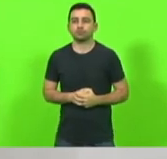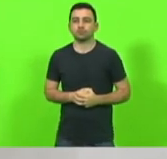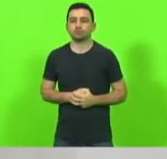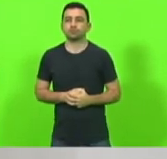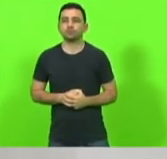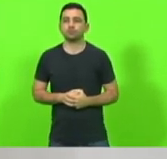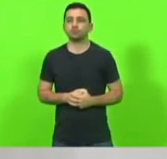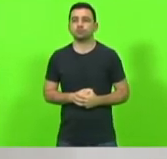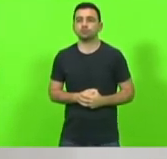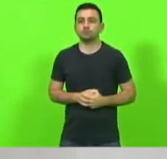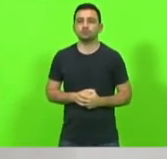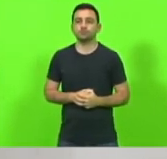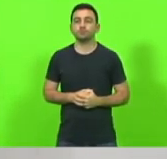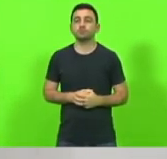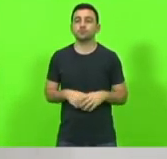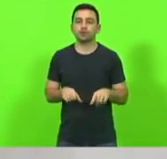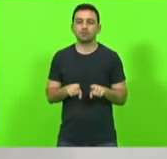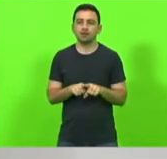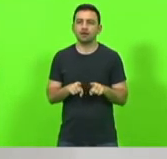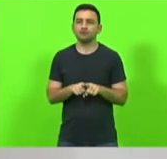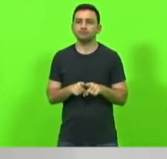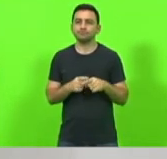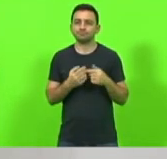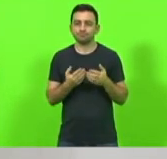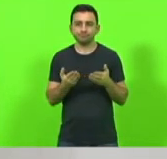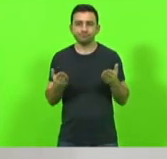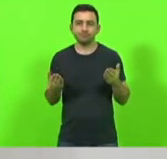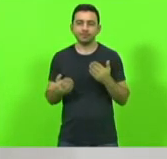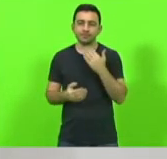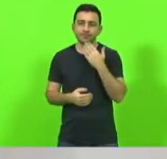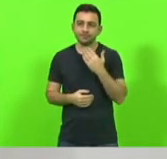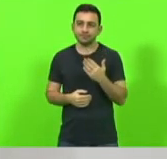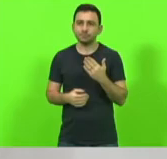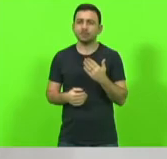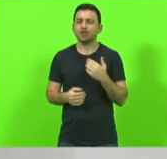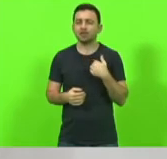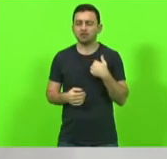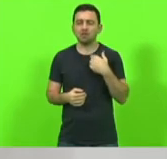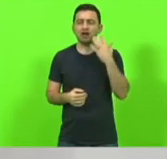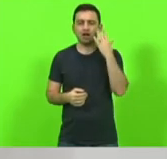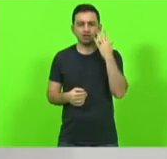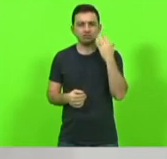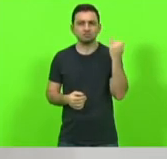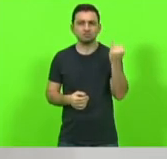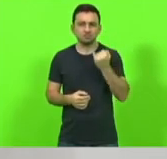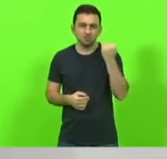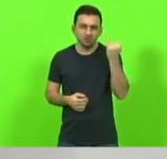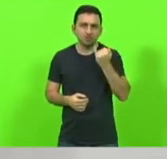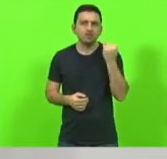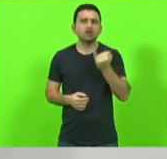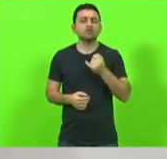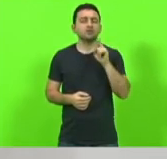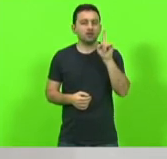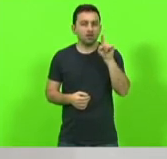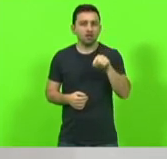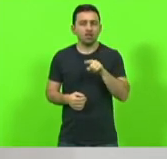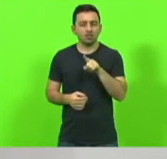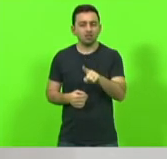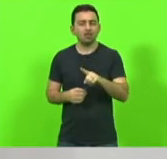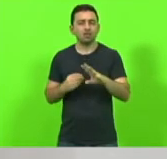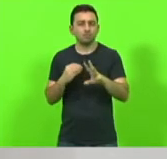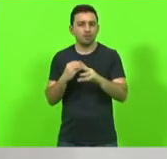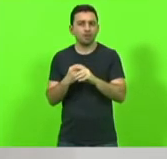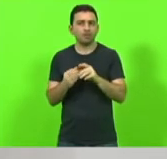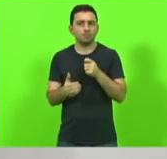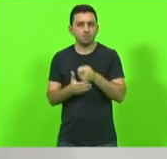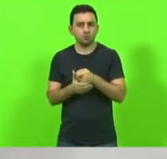Então, eu vejo a importância das emendas impositivas, por exemplo, quando você